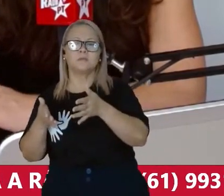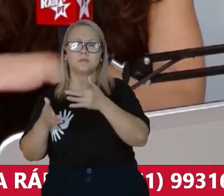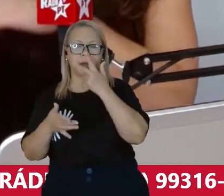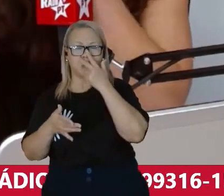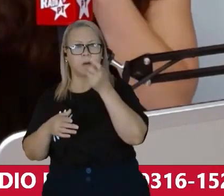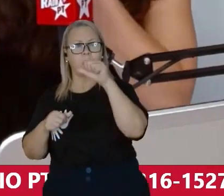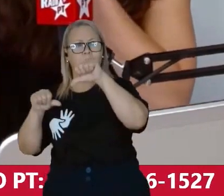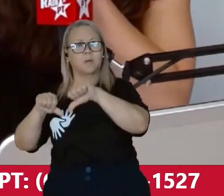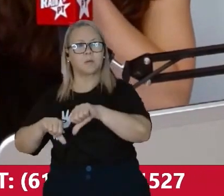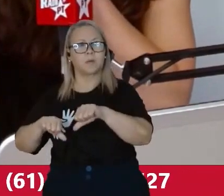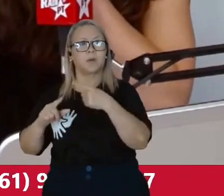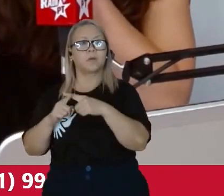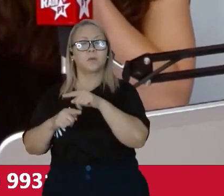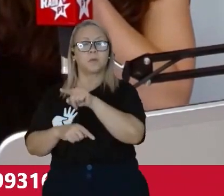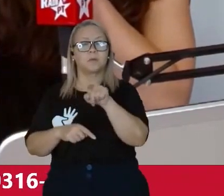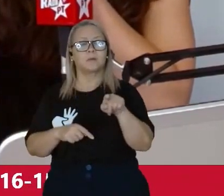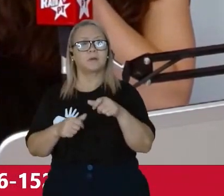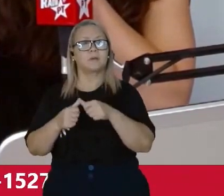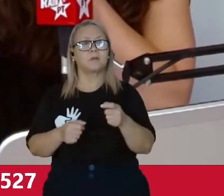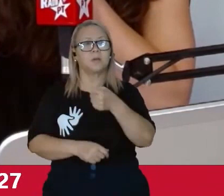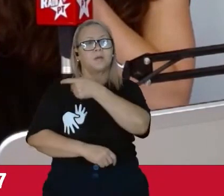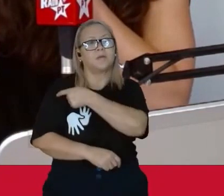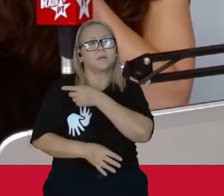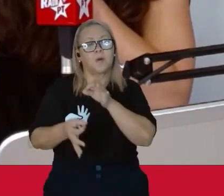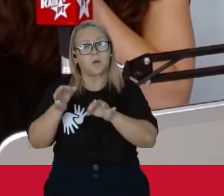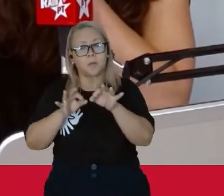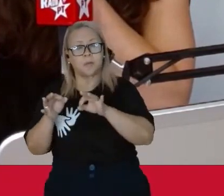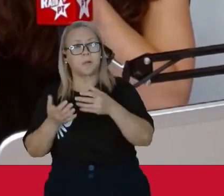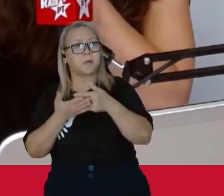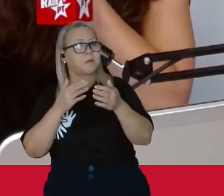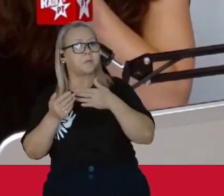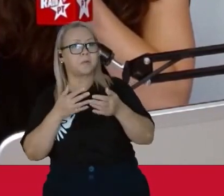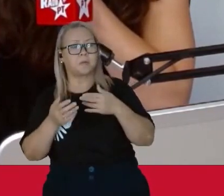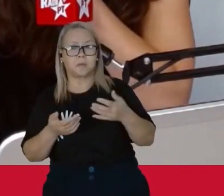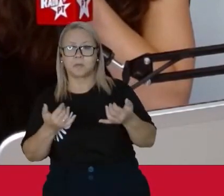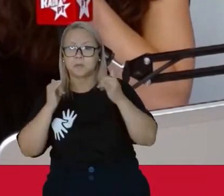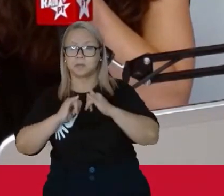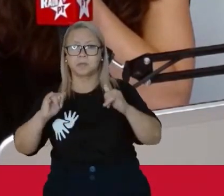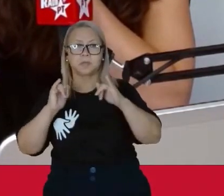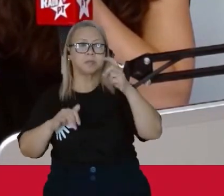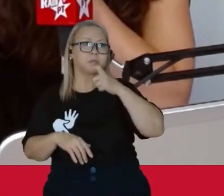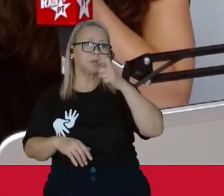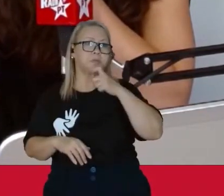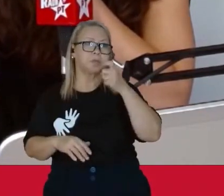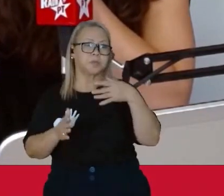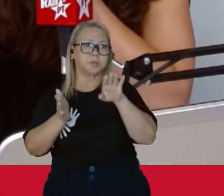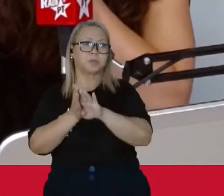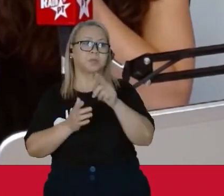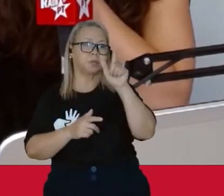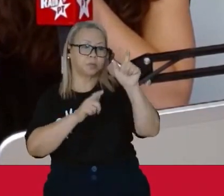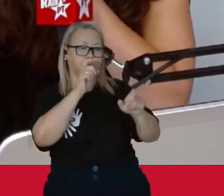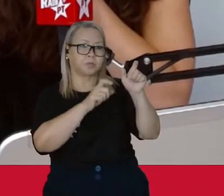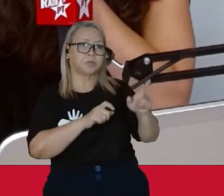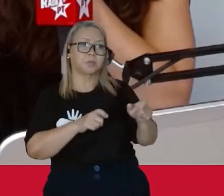ruim, porque elas não estão vacinadas ou preparadas para qualquer tipo de desinformação que chegue desses agentes. Então, passa por